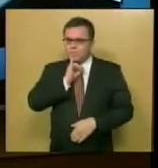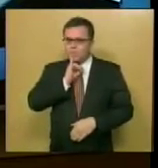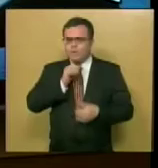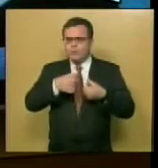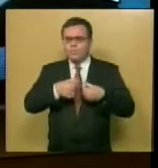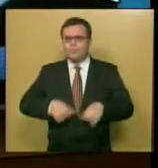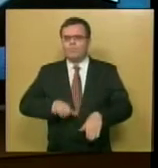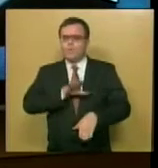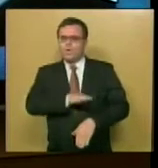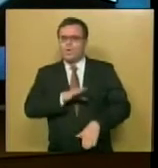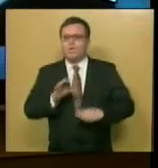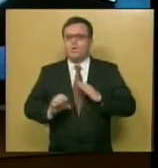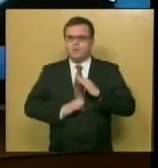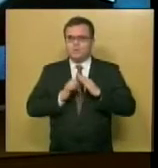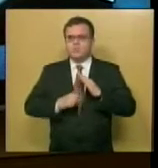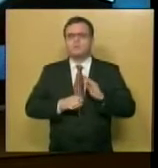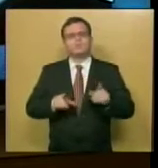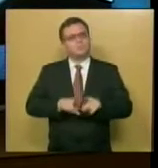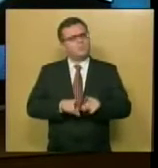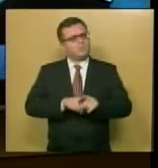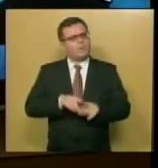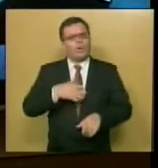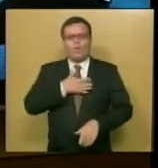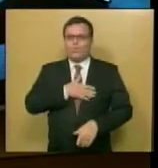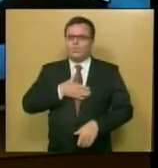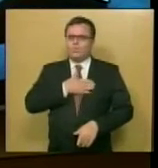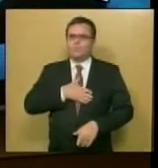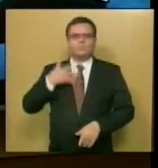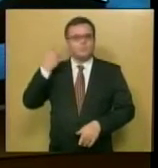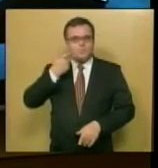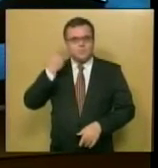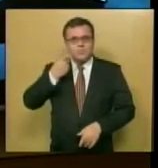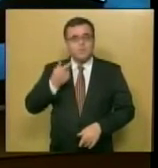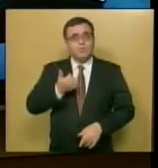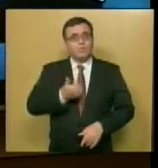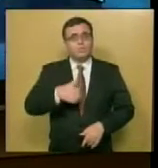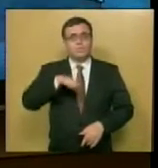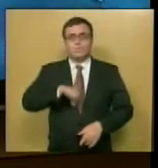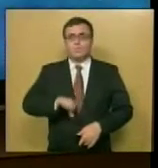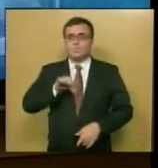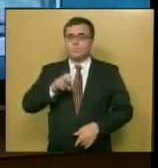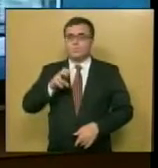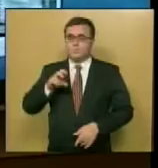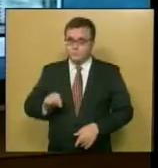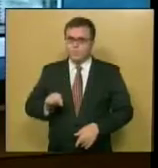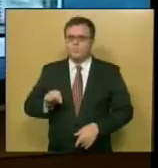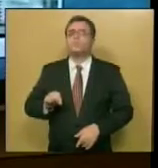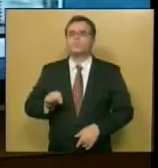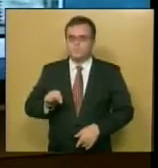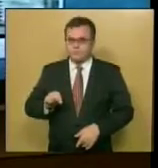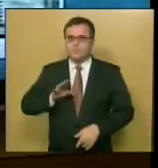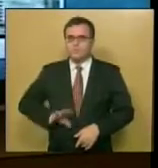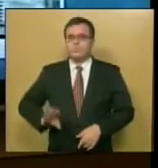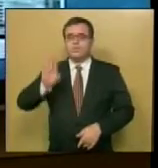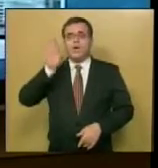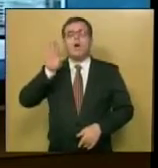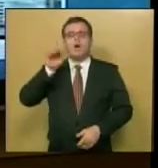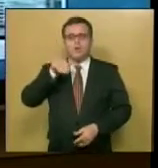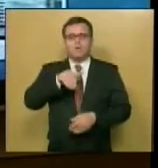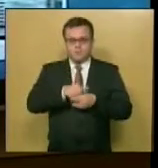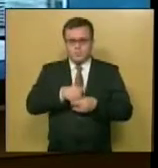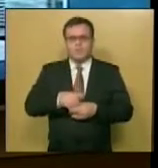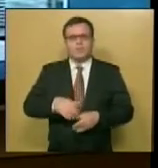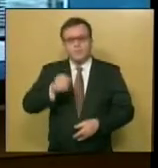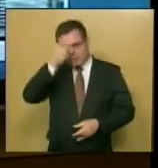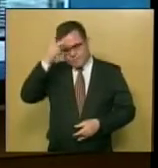atividades empresariais, tomou gosto pela política. Em 1950, ele se elegeu prefeito de